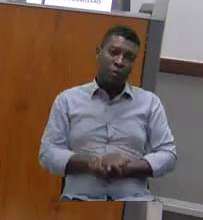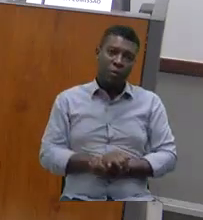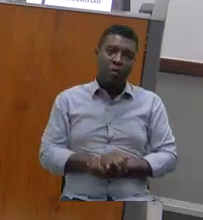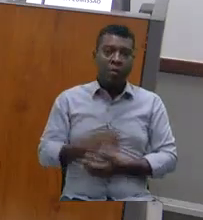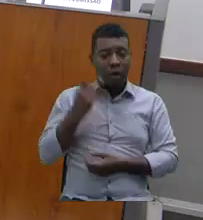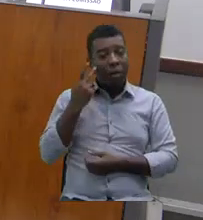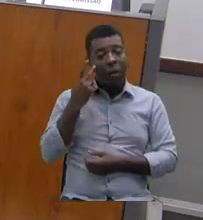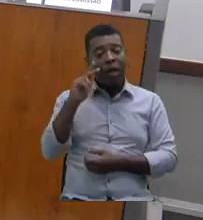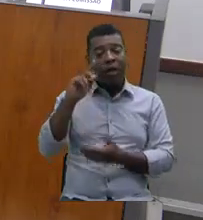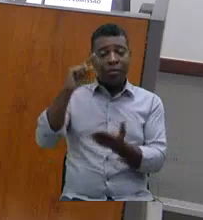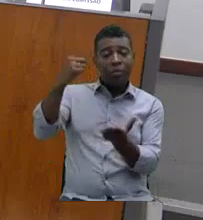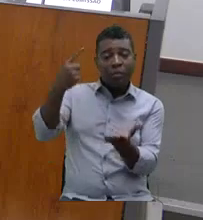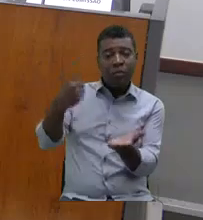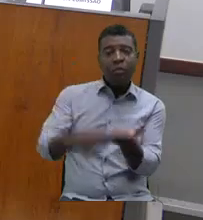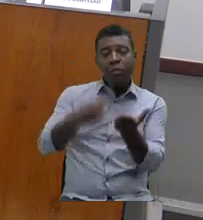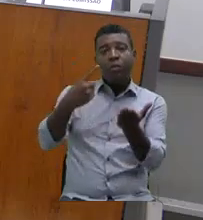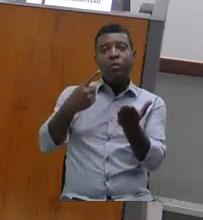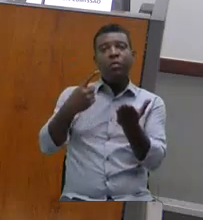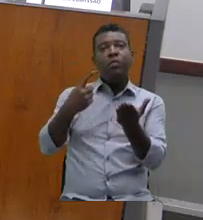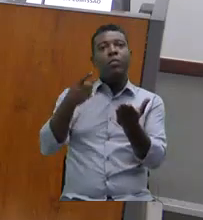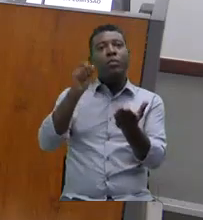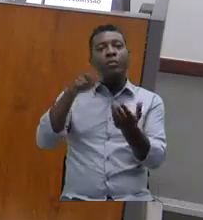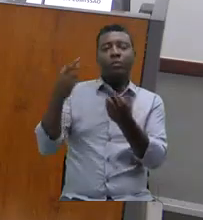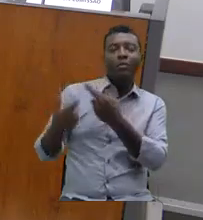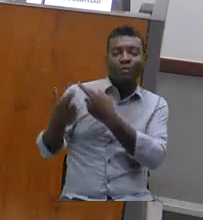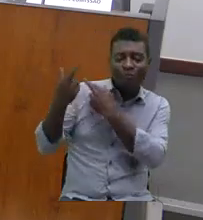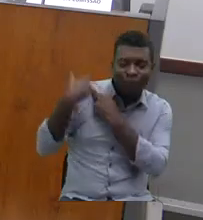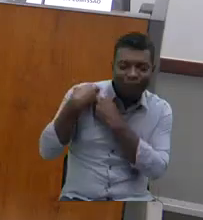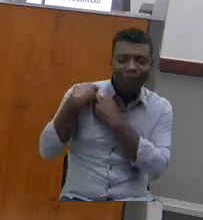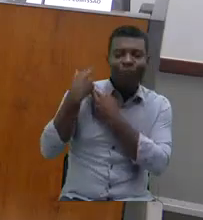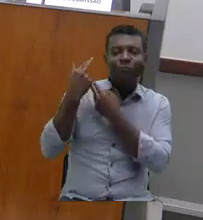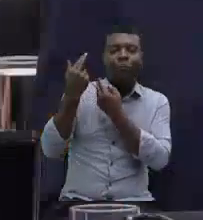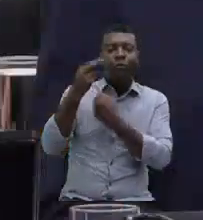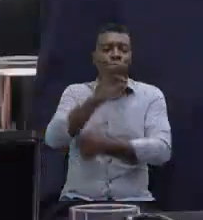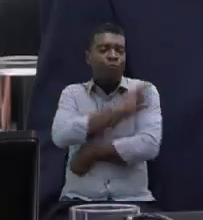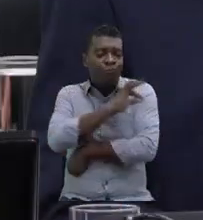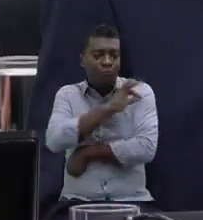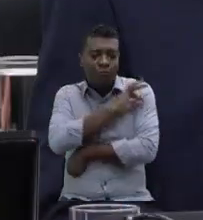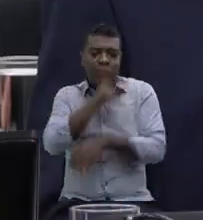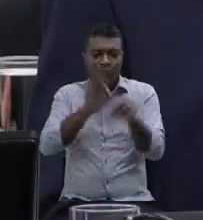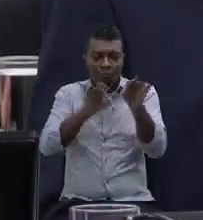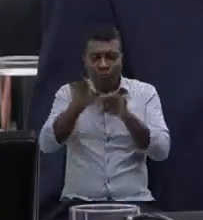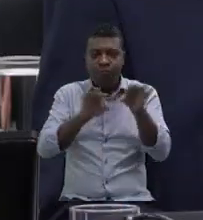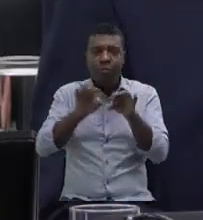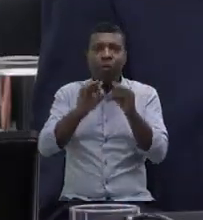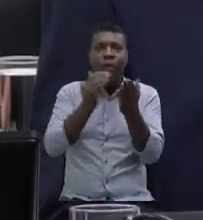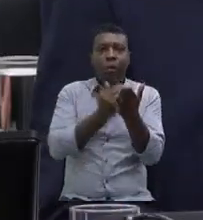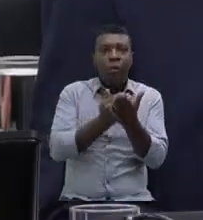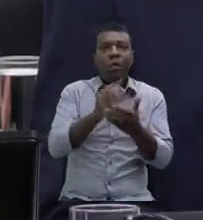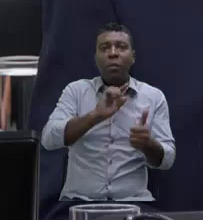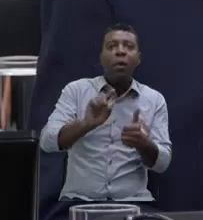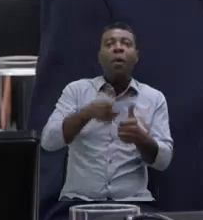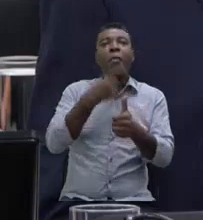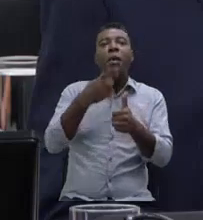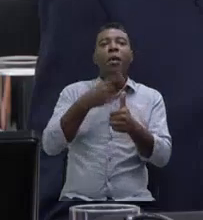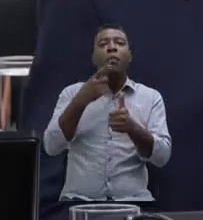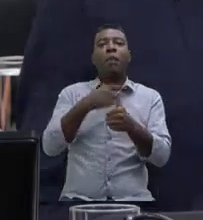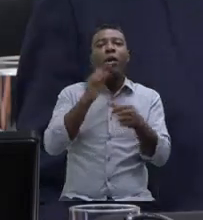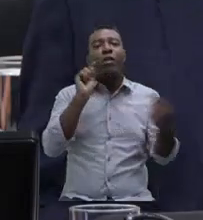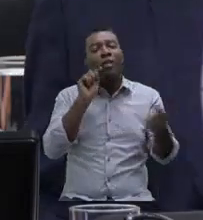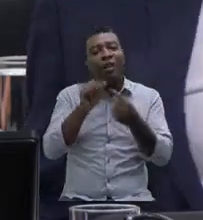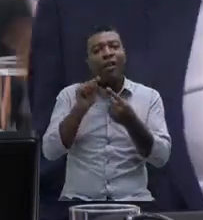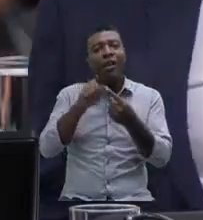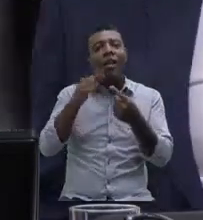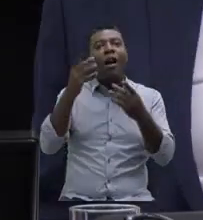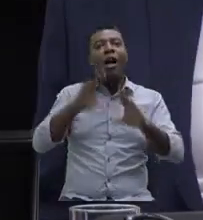o compromisso com o papel fiscalizador do Parlamento Mineiro, iniciamos o primeiro ciclo da Assembleia Fiscaliza,